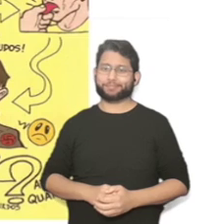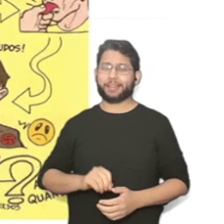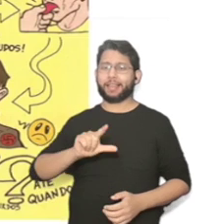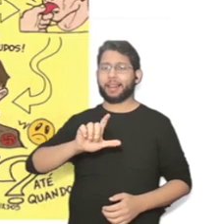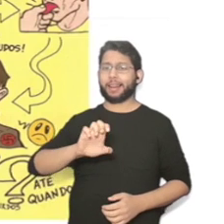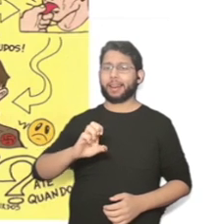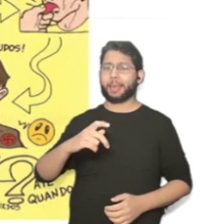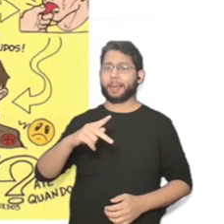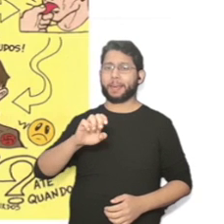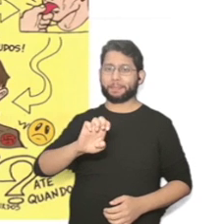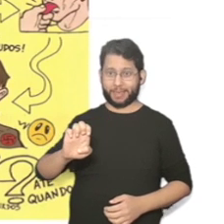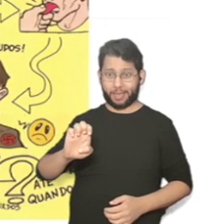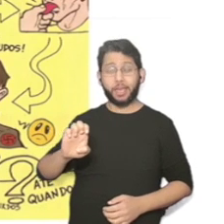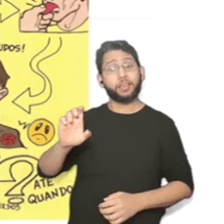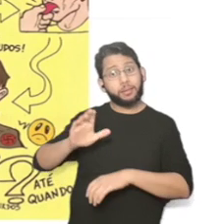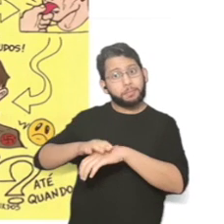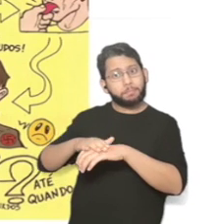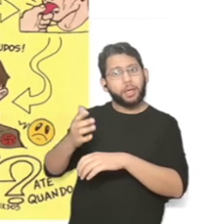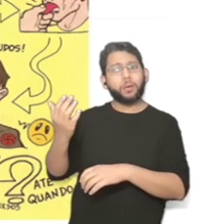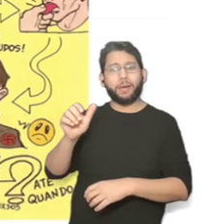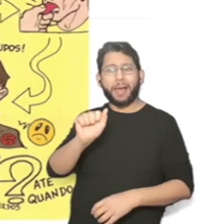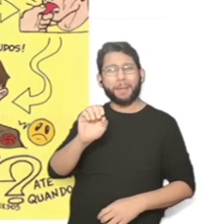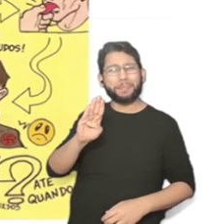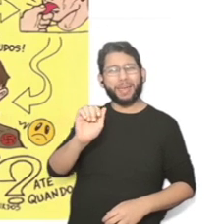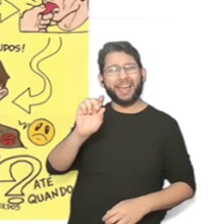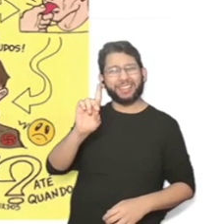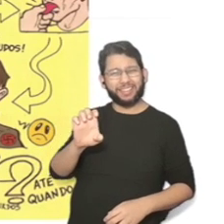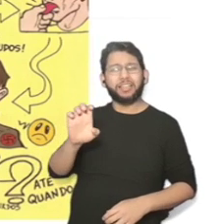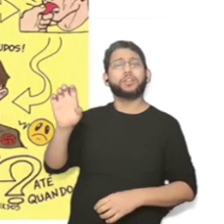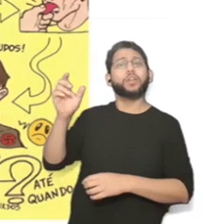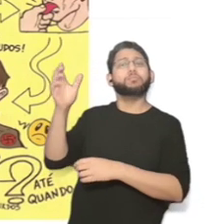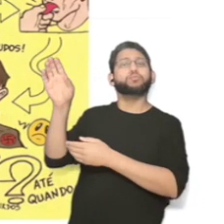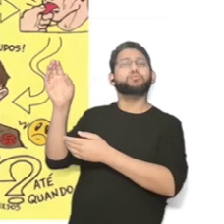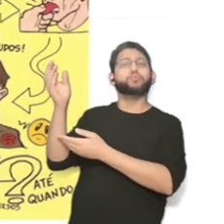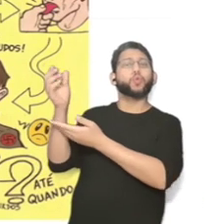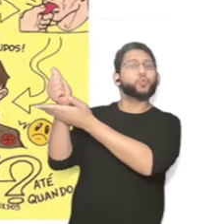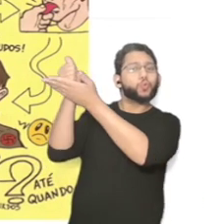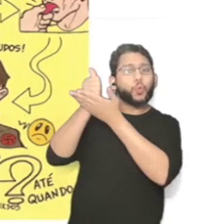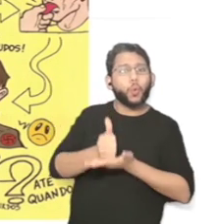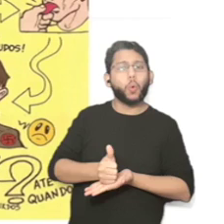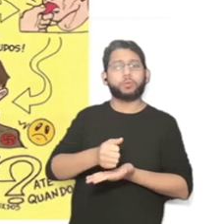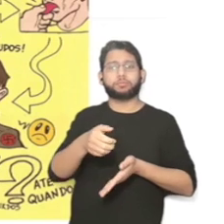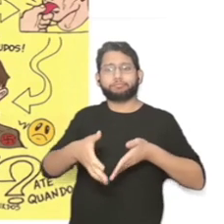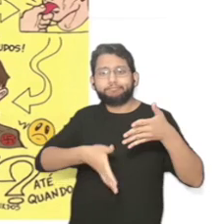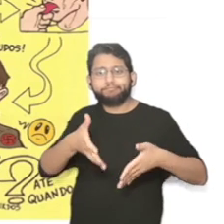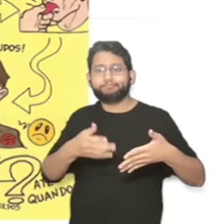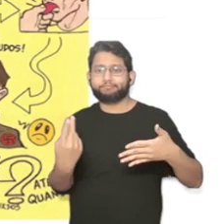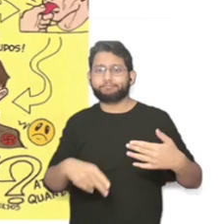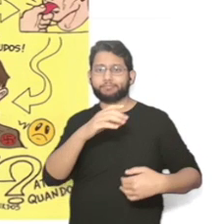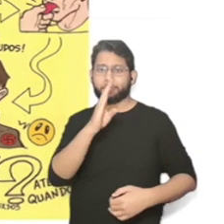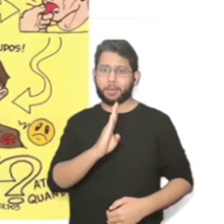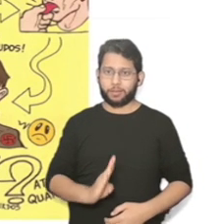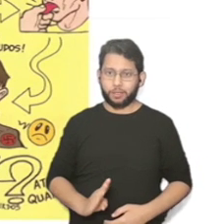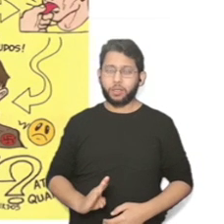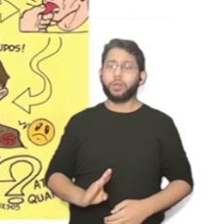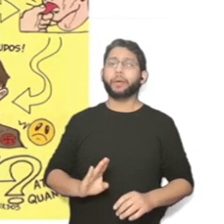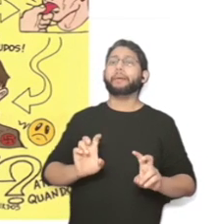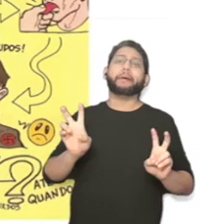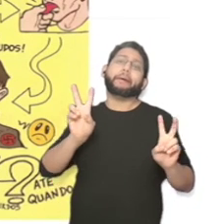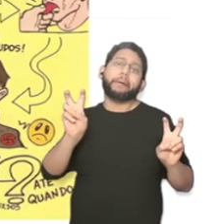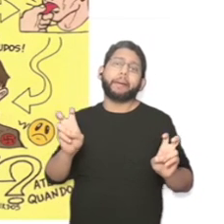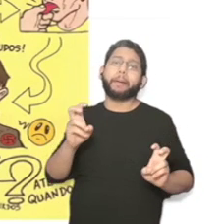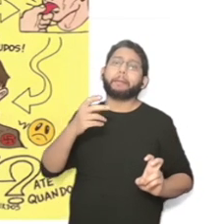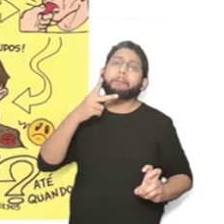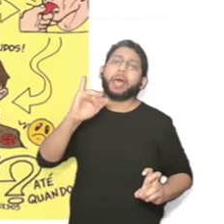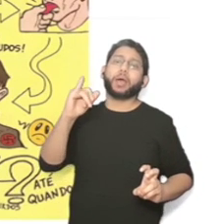que foi um dos autores que trouxe a língua de sinais, né, que defendeu o uso dos sinais e que foi considerado inclusive o